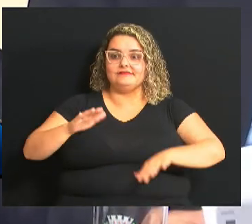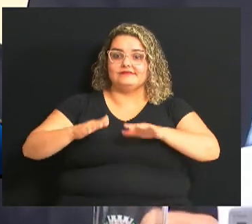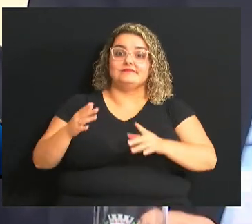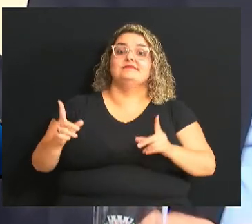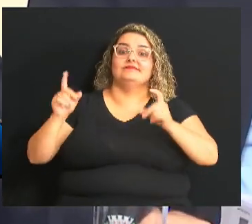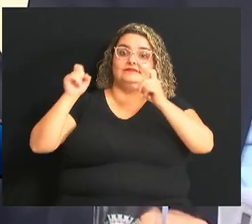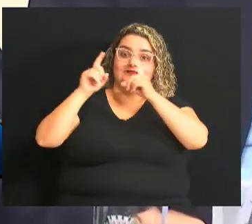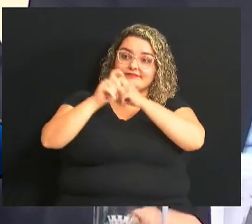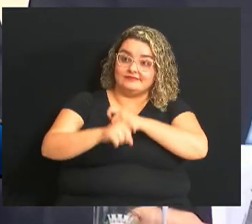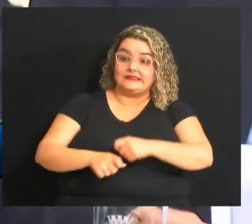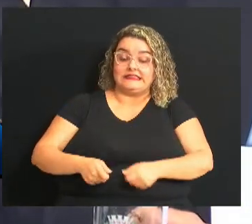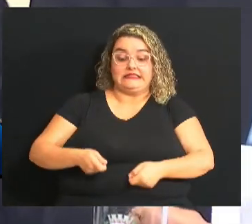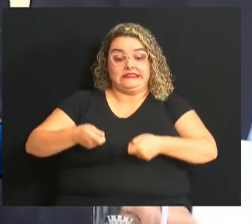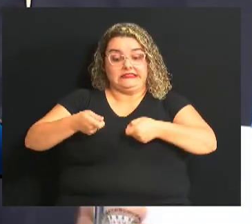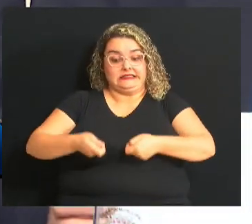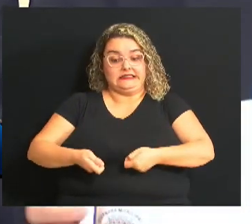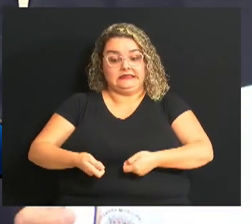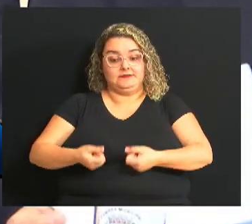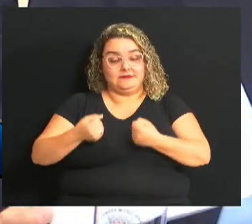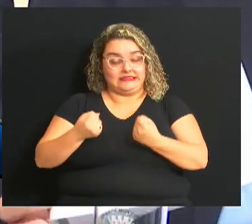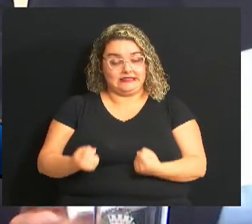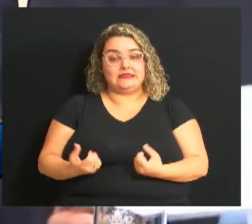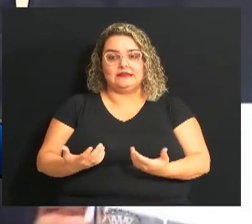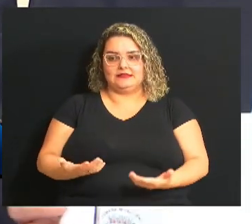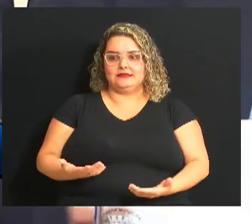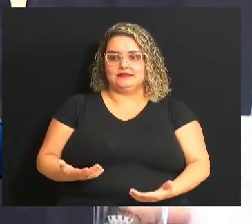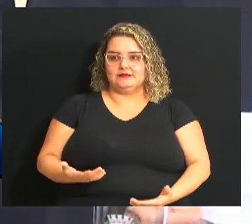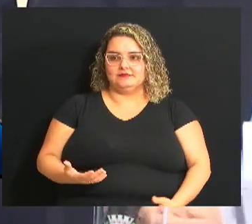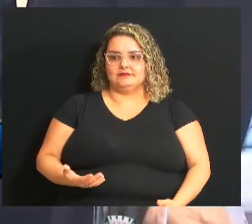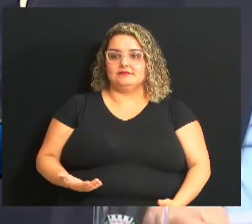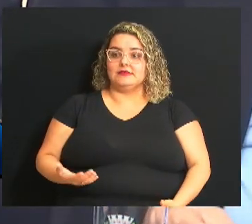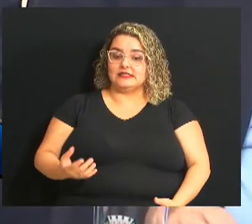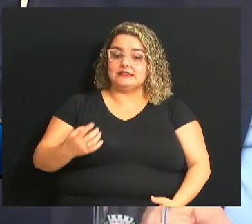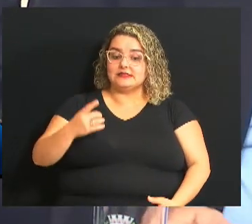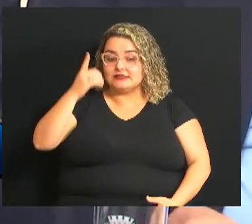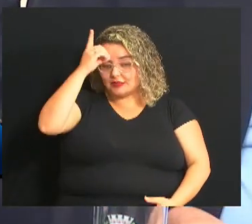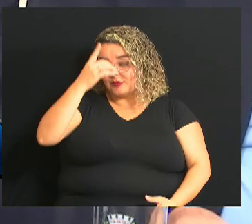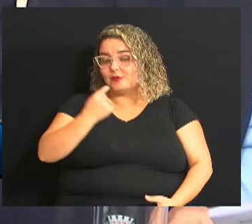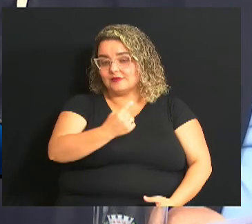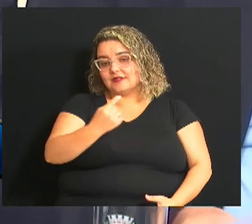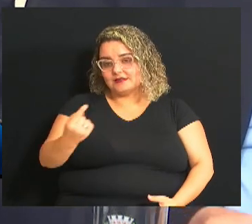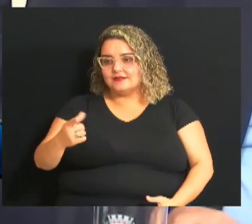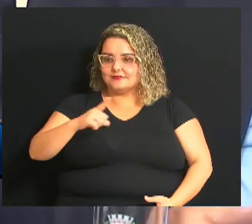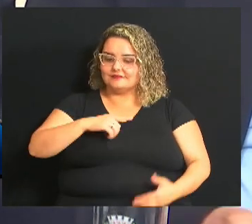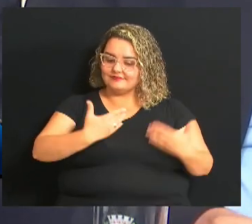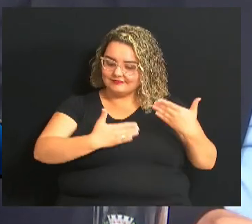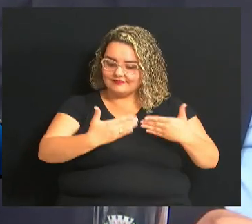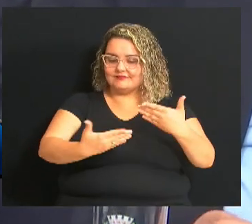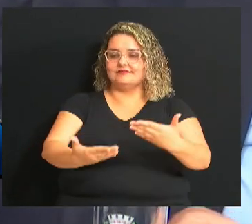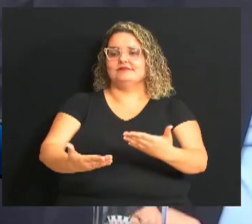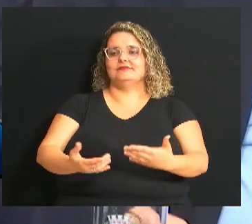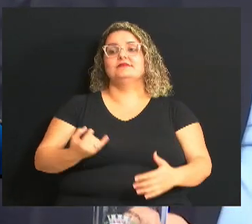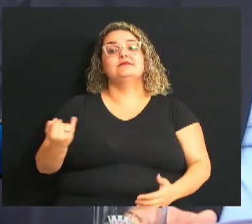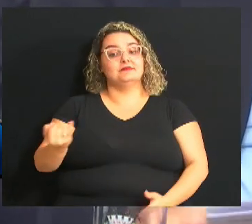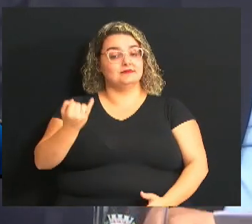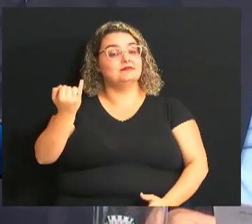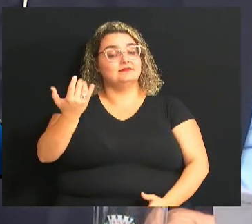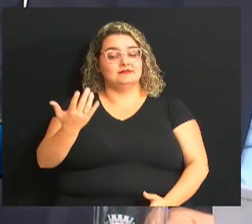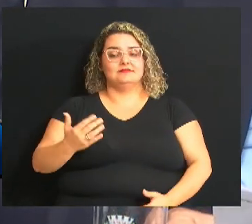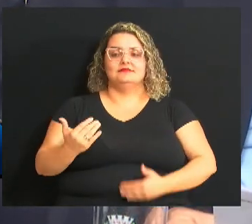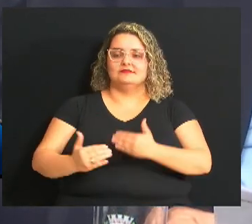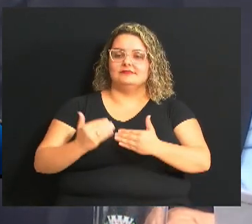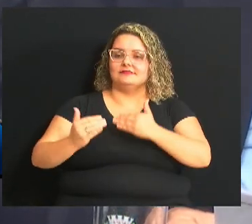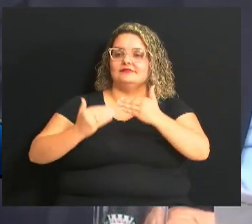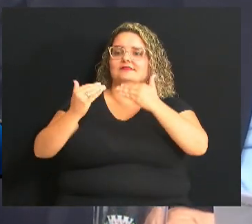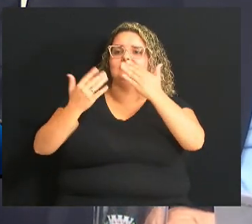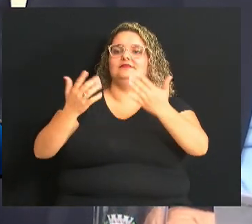difícil, dura, mas o quanto essa vocação que cada um aqui tem na sua trajetória são fundamentais para a construção